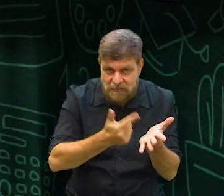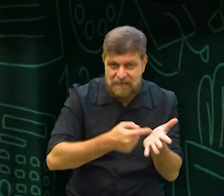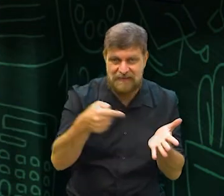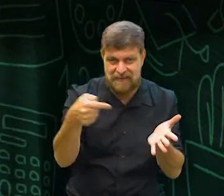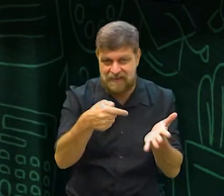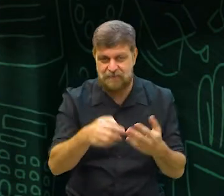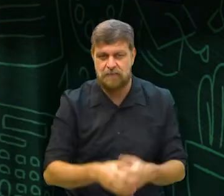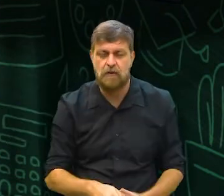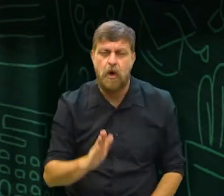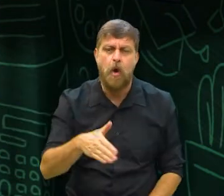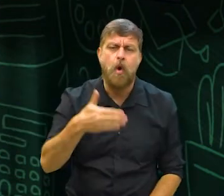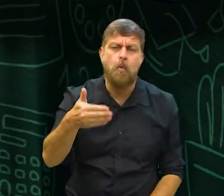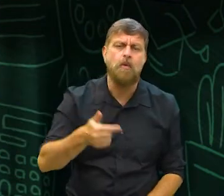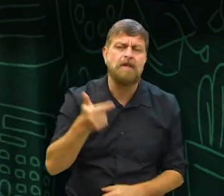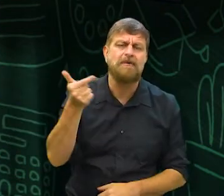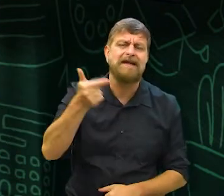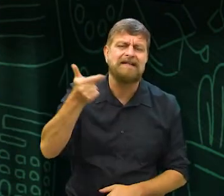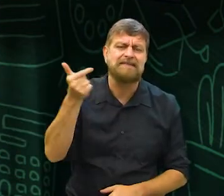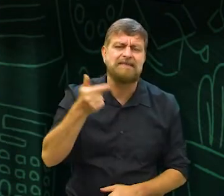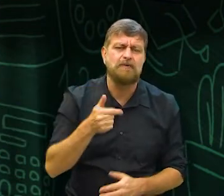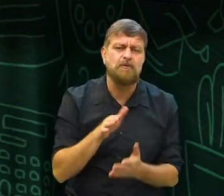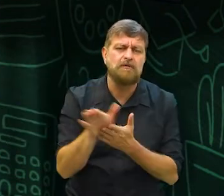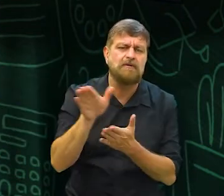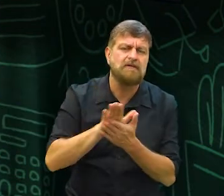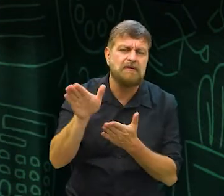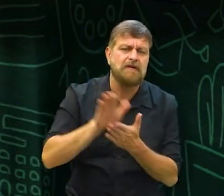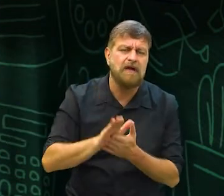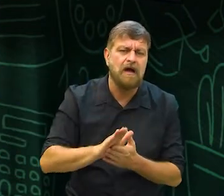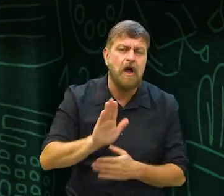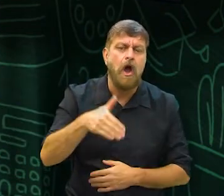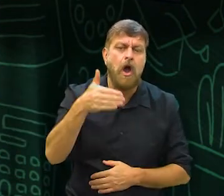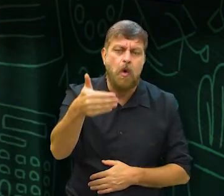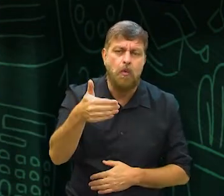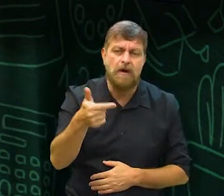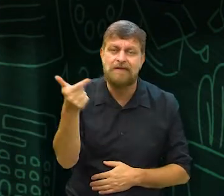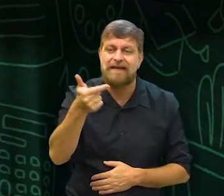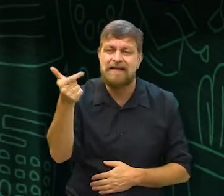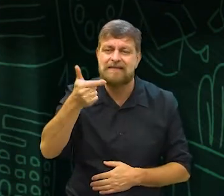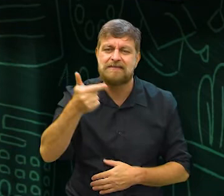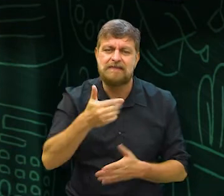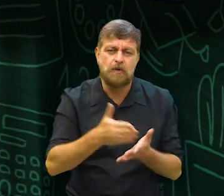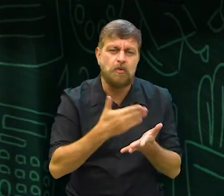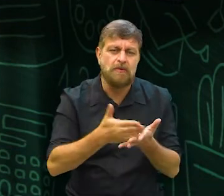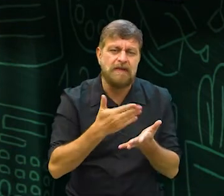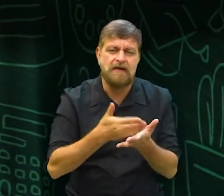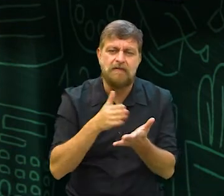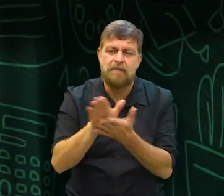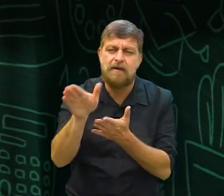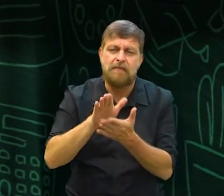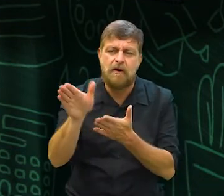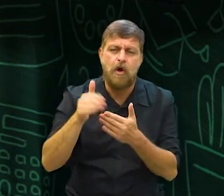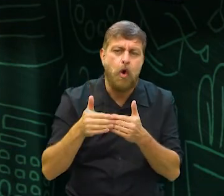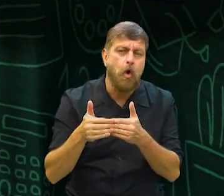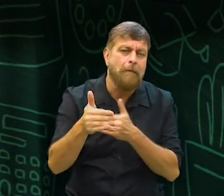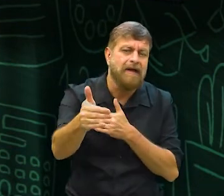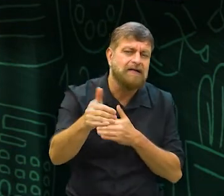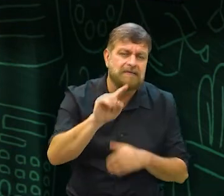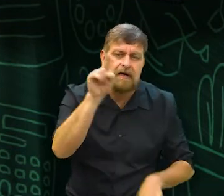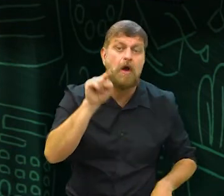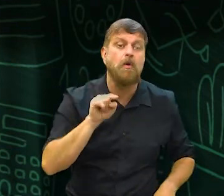livro. Quando vai ser a segunda edição, Edgar? Oi? Confirmando para o pessoal quando que vai ser a segunda edição, quando